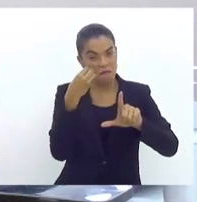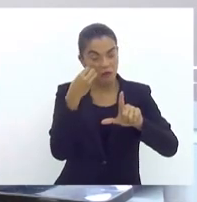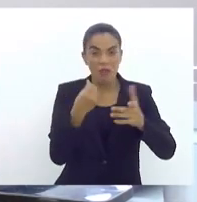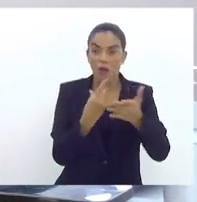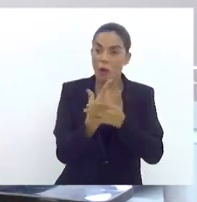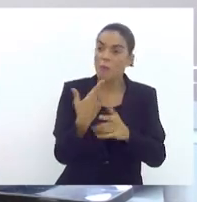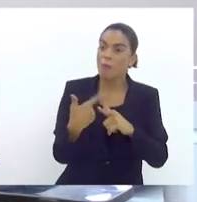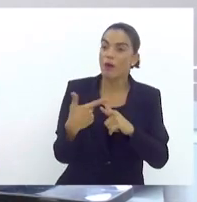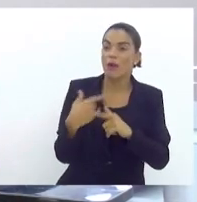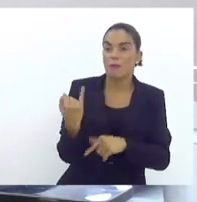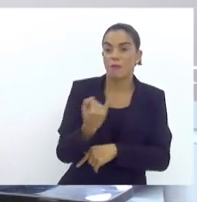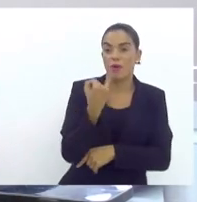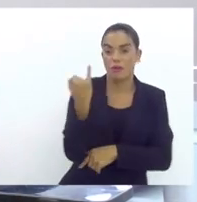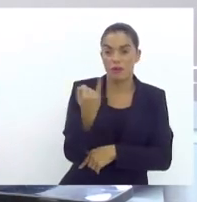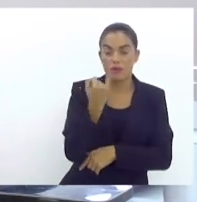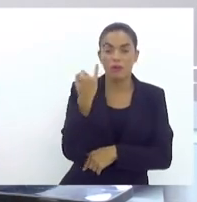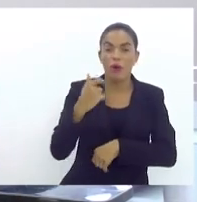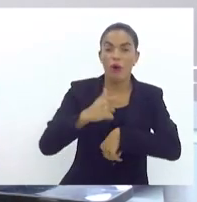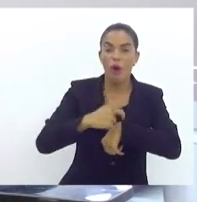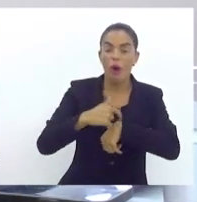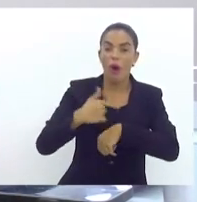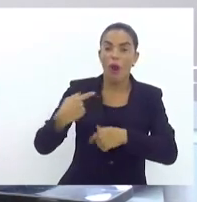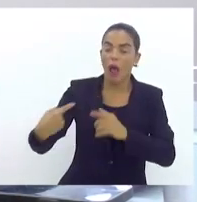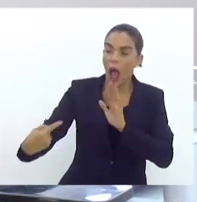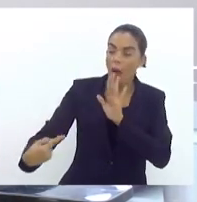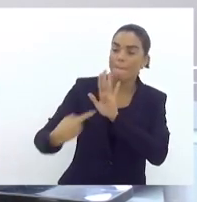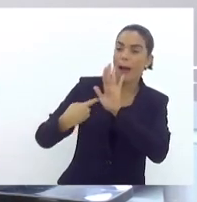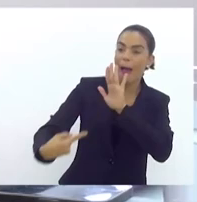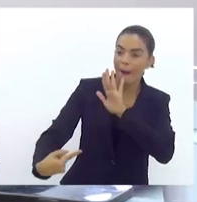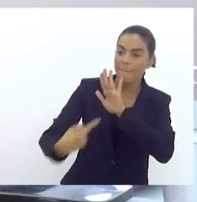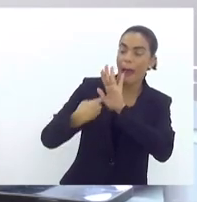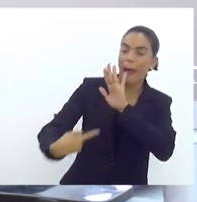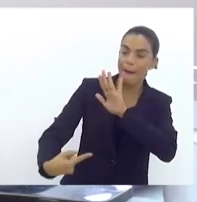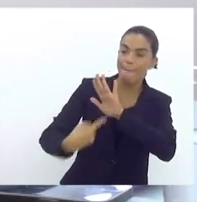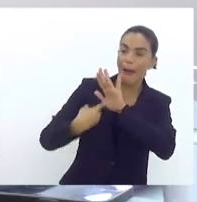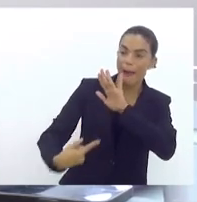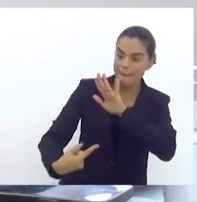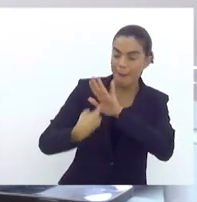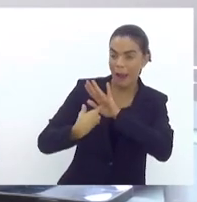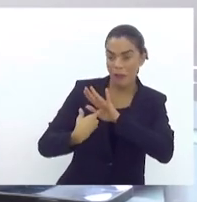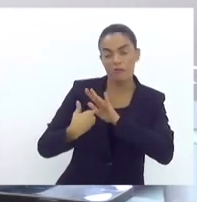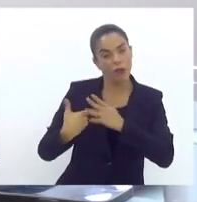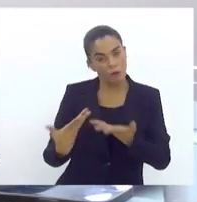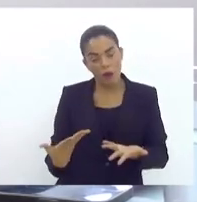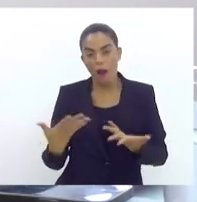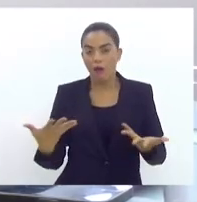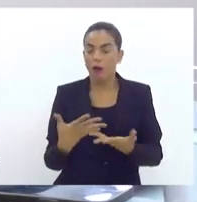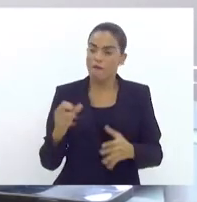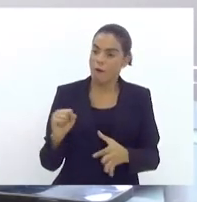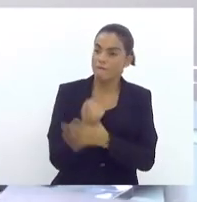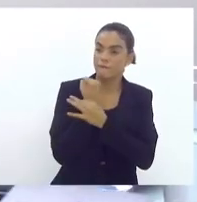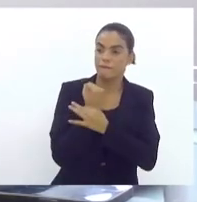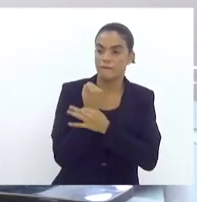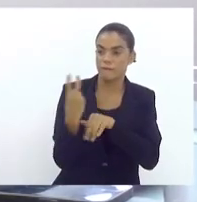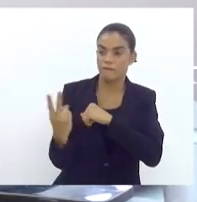porque é importante que a gente toda hora é alvo de alguma coisa e a gente precisa estar se resguardando